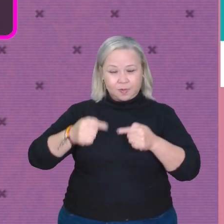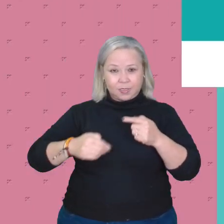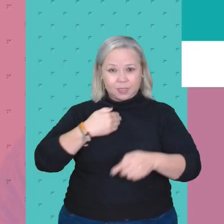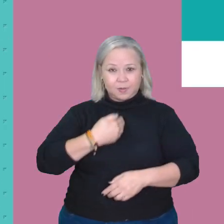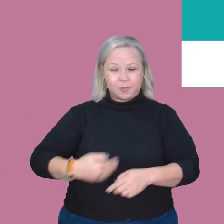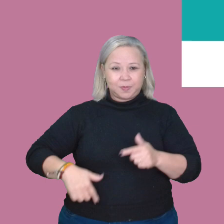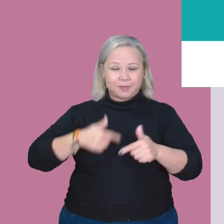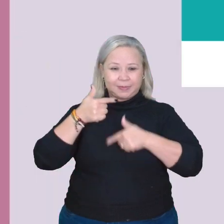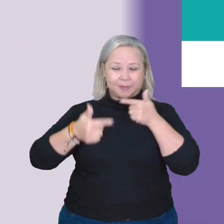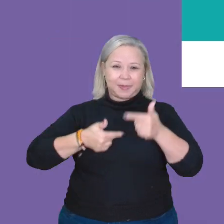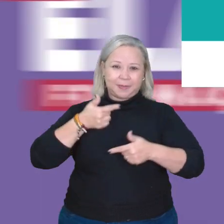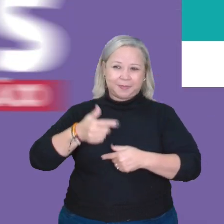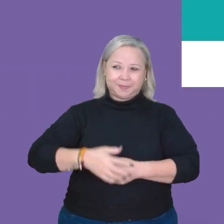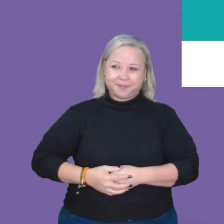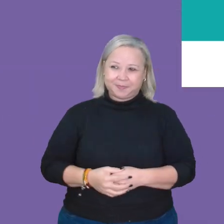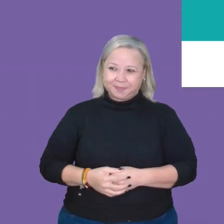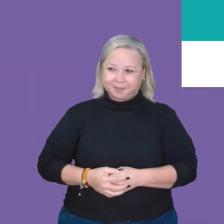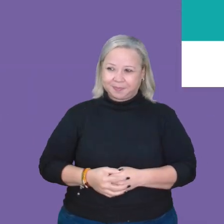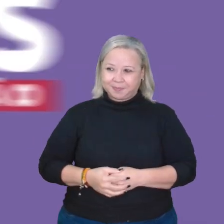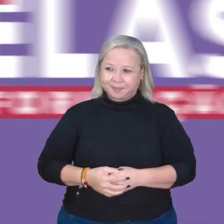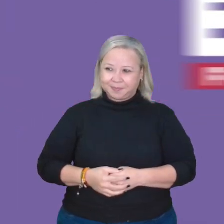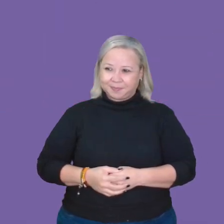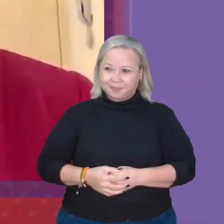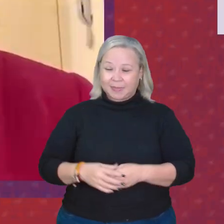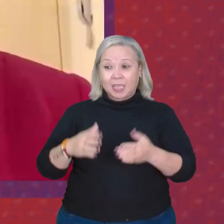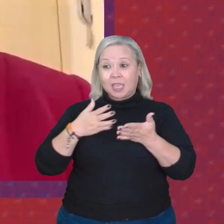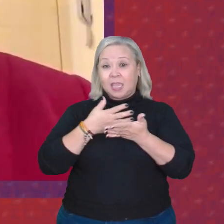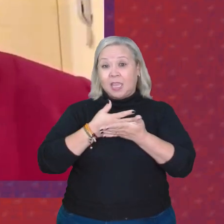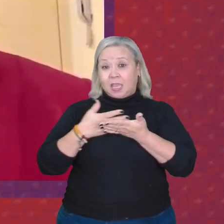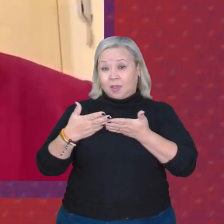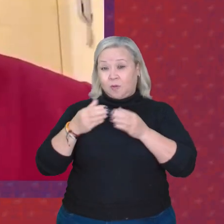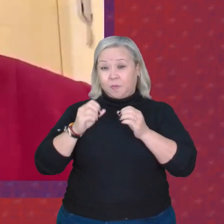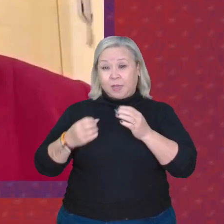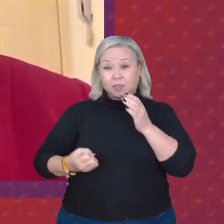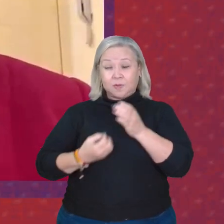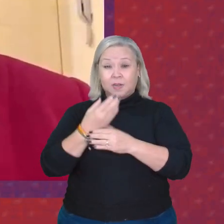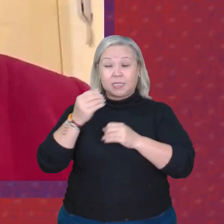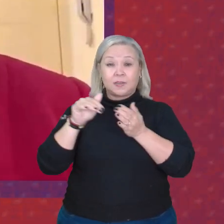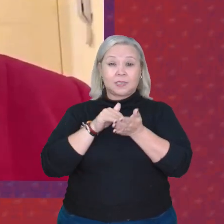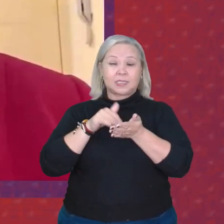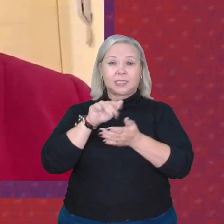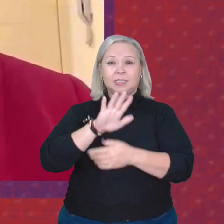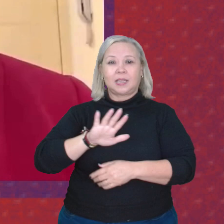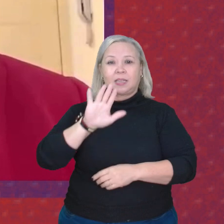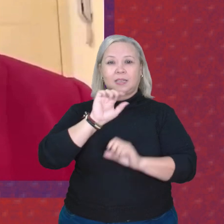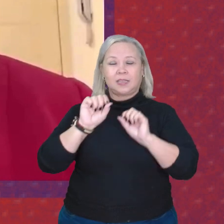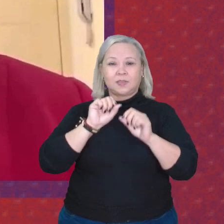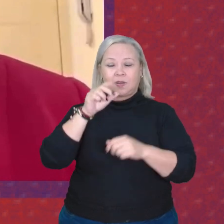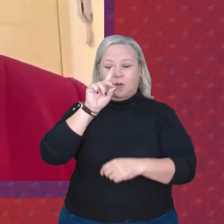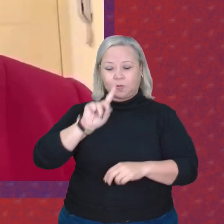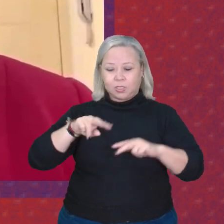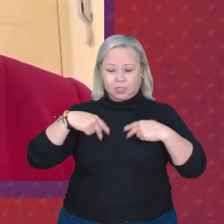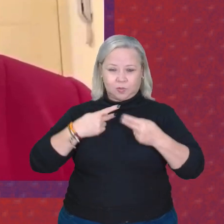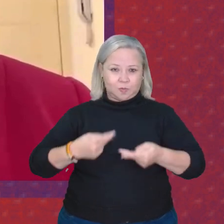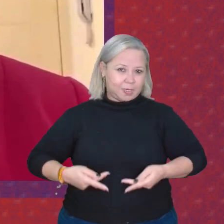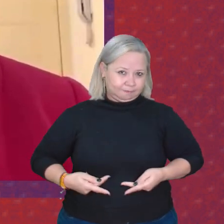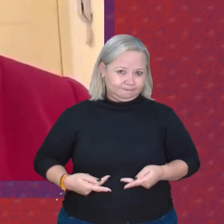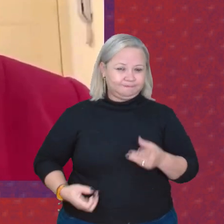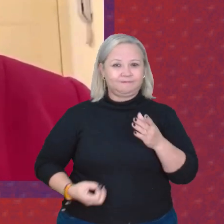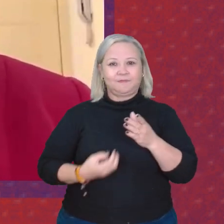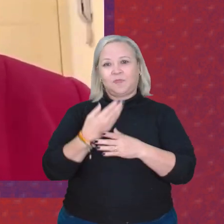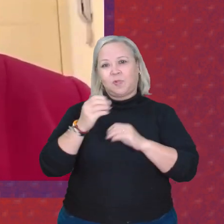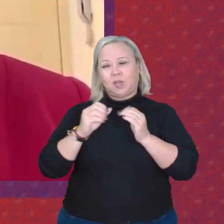trabalho. E eu começo exatamente com a criação da Secretaria Nacional de Direitos Humanos, que foi